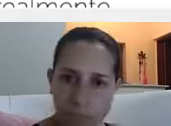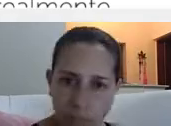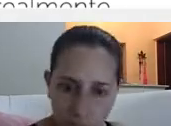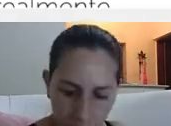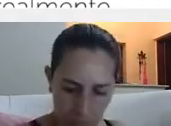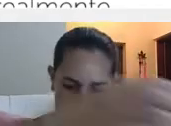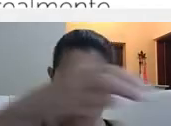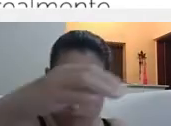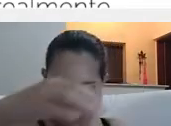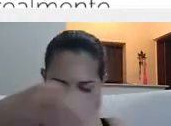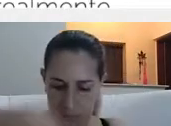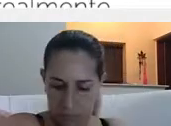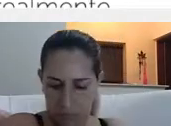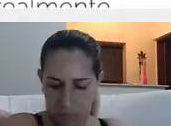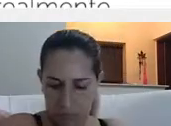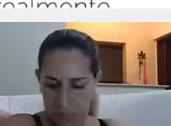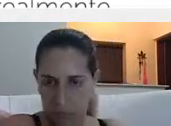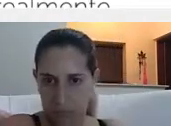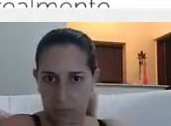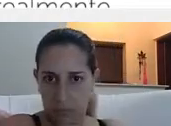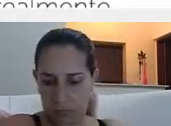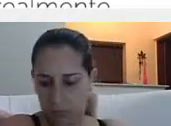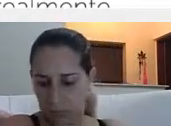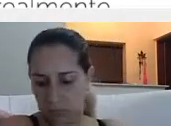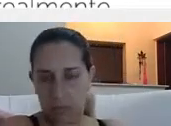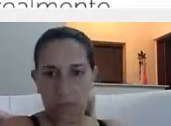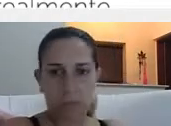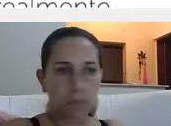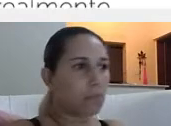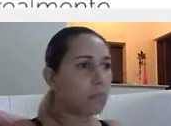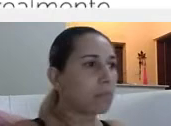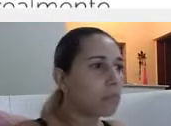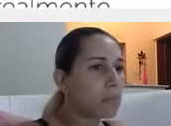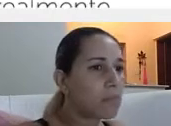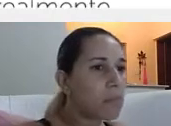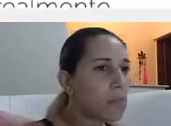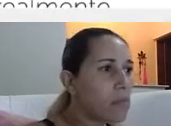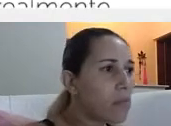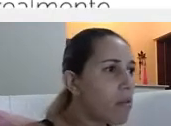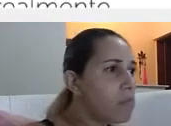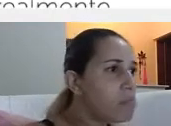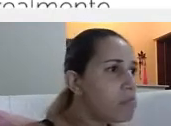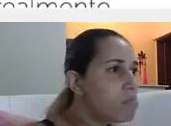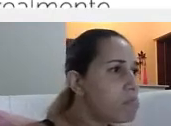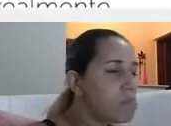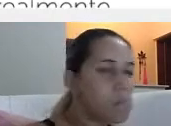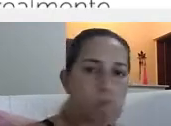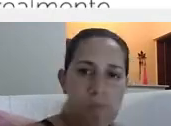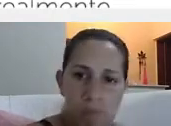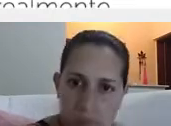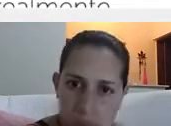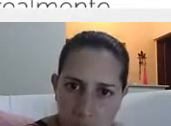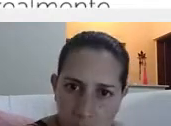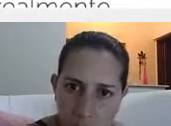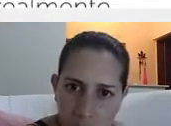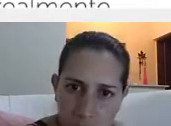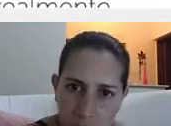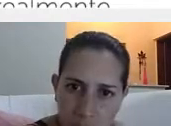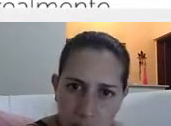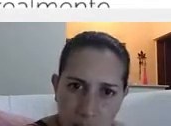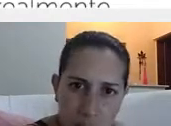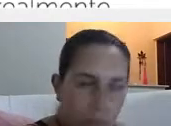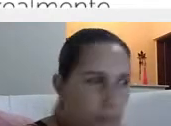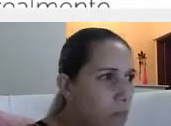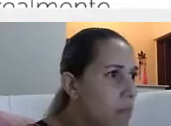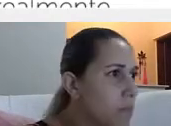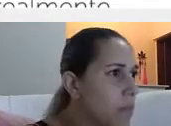esperando vocês terminarem uma atividade, sabe-se lá de quanto tempo aí que pode durar e tal, então não é muito correto. O correto é eu